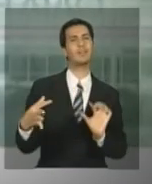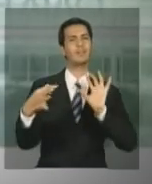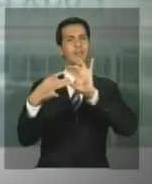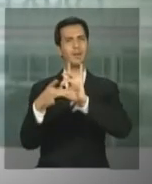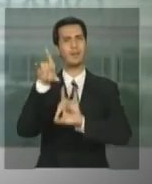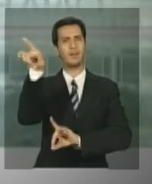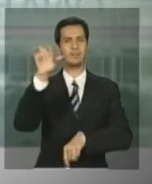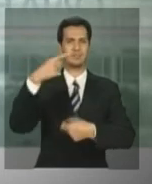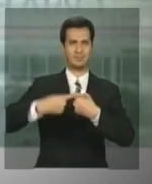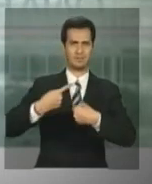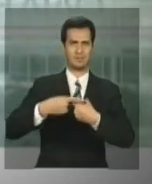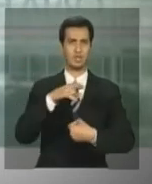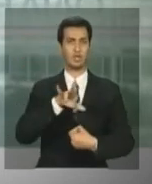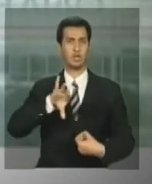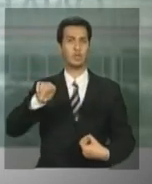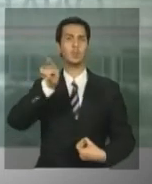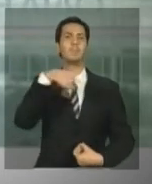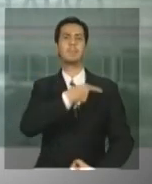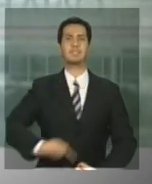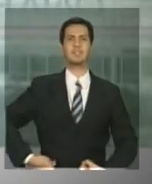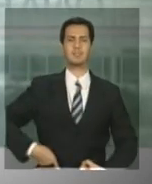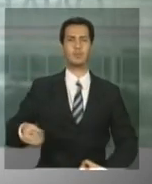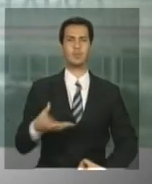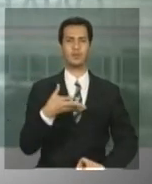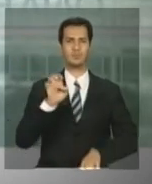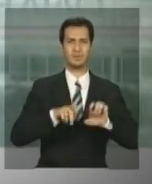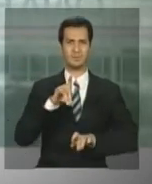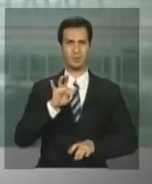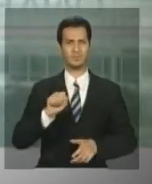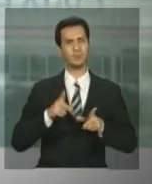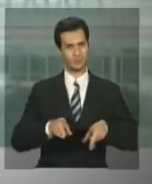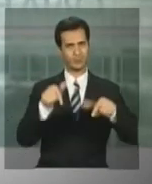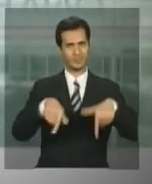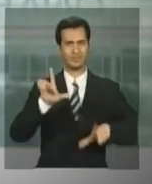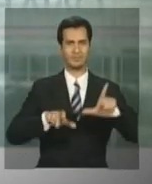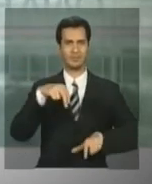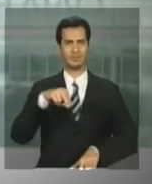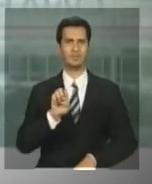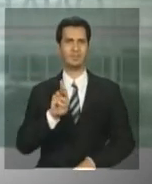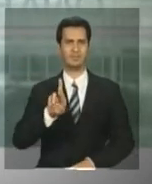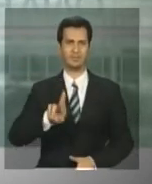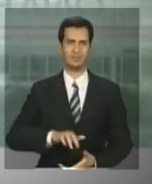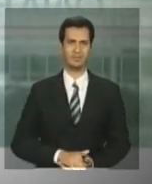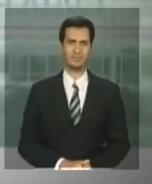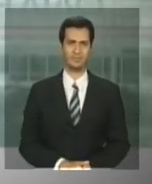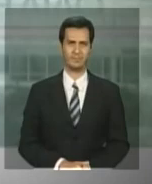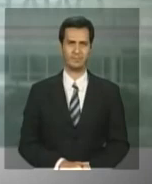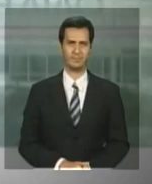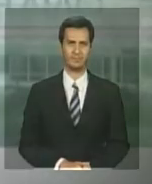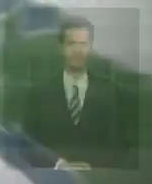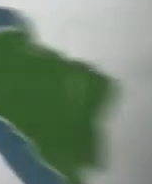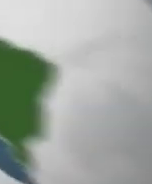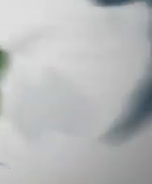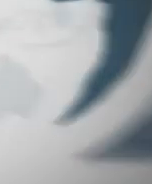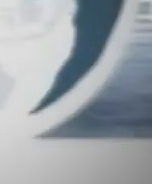entrevista coletiva da presidente da Petrobras, Graça Foster. Continue com a gente, NBR e a TV do Governo Federal.